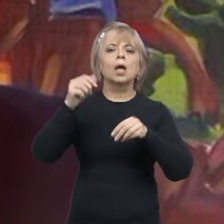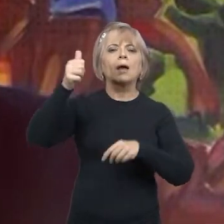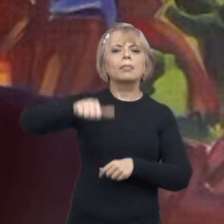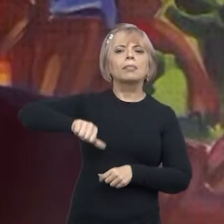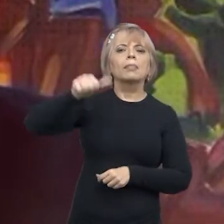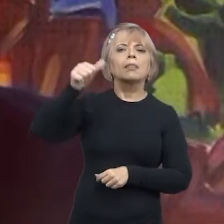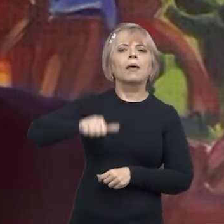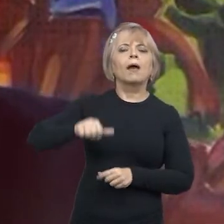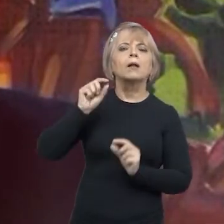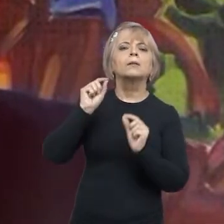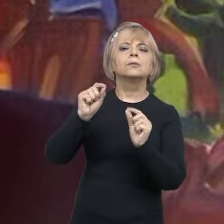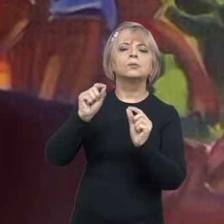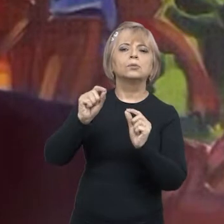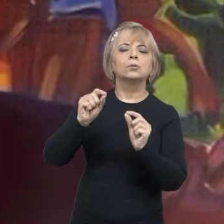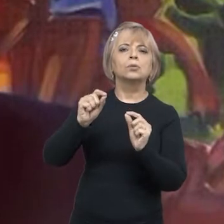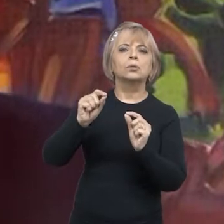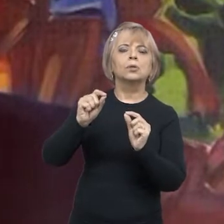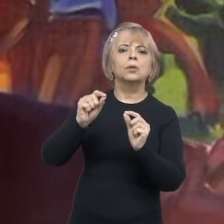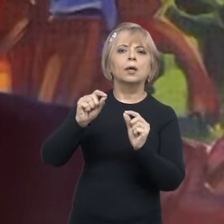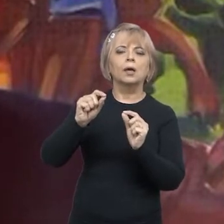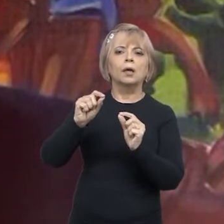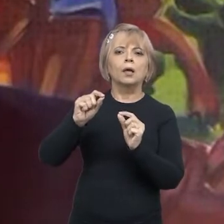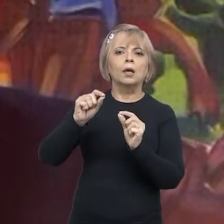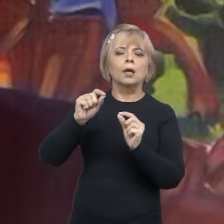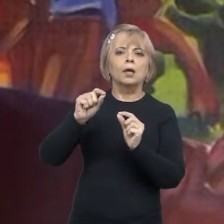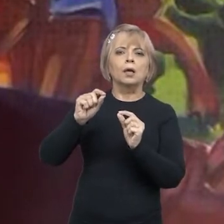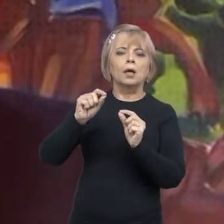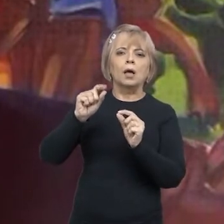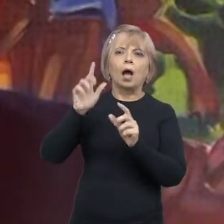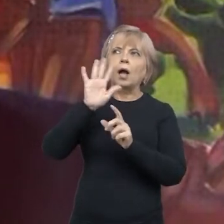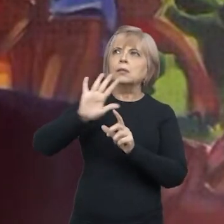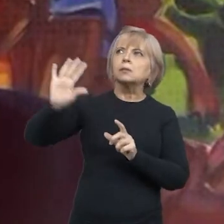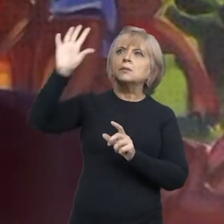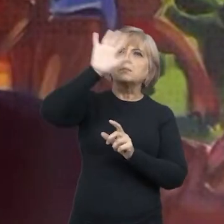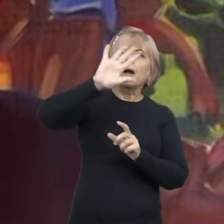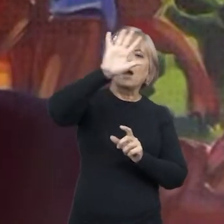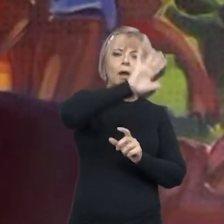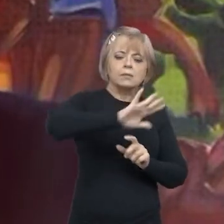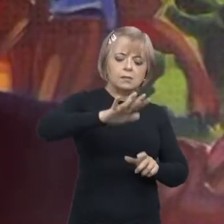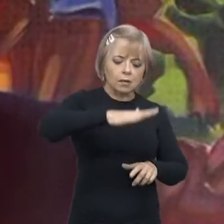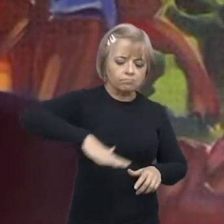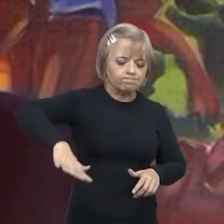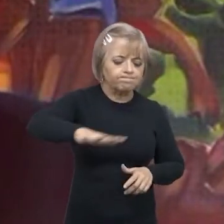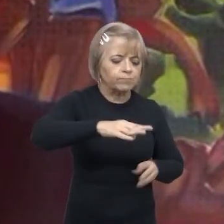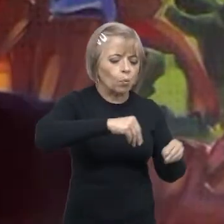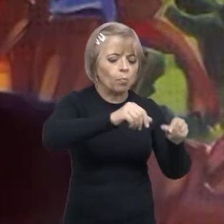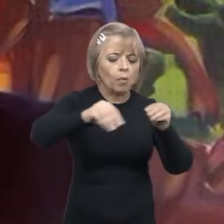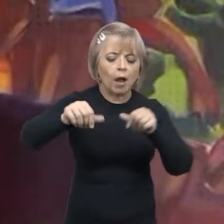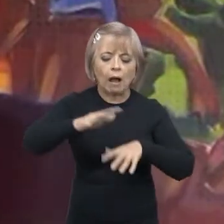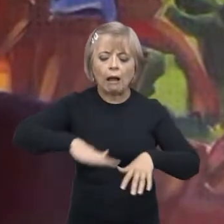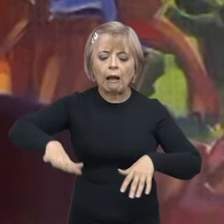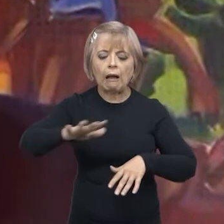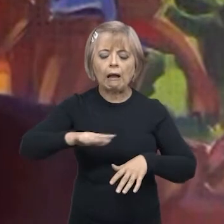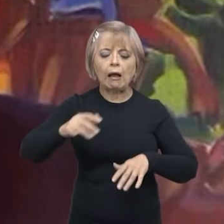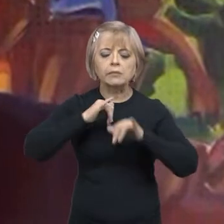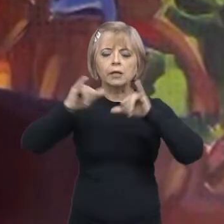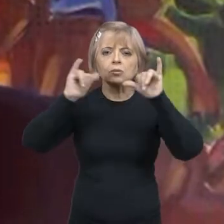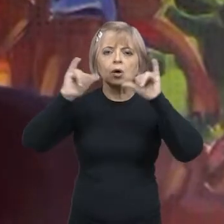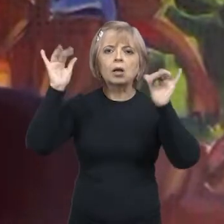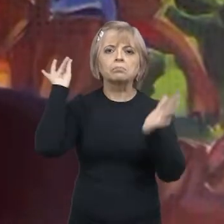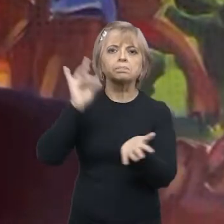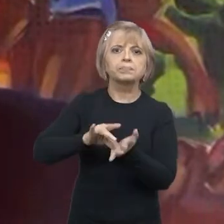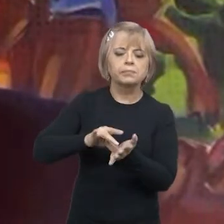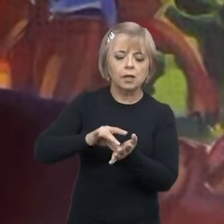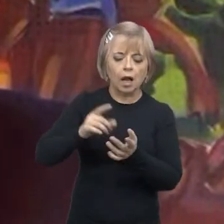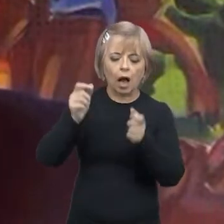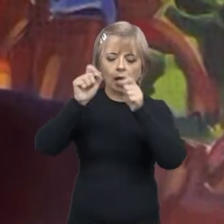análises geoespaciais, não é? Você pega uma área problemática, uma área que é objeto de uma notícia de fato,